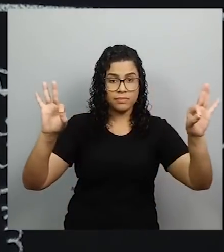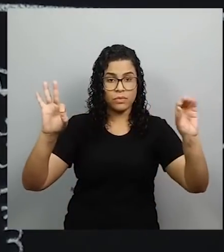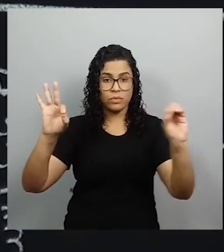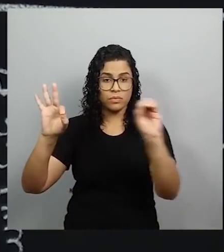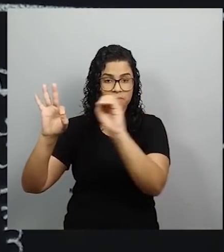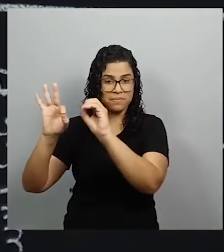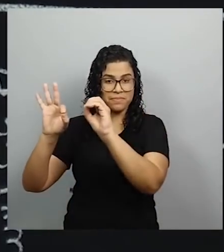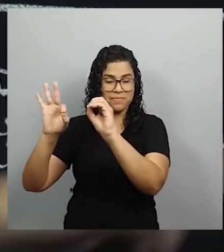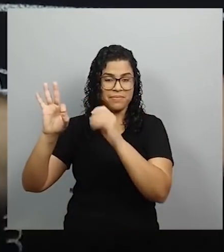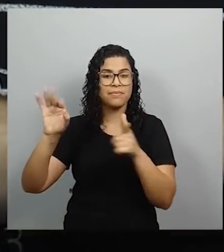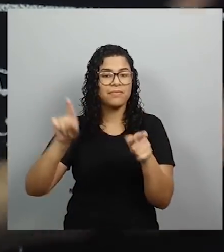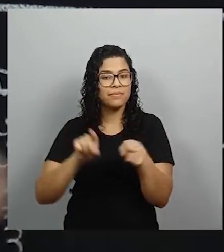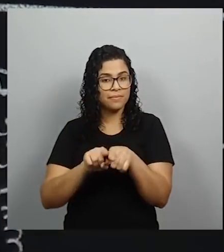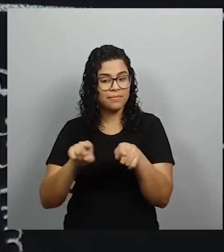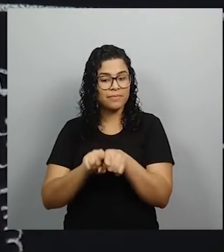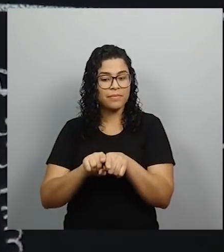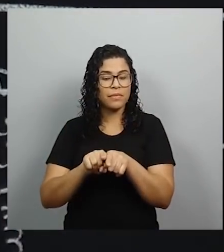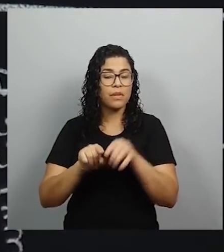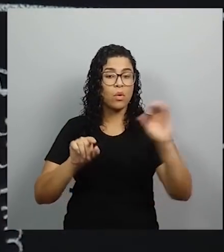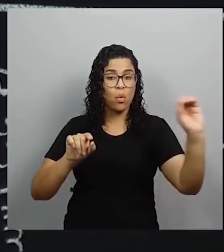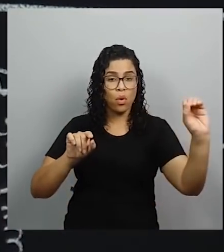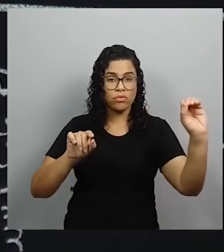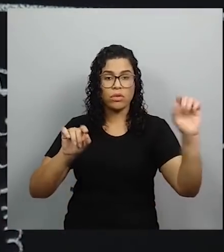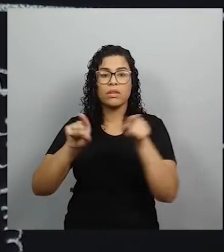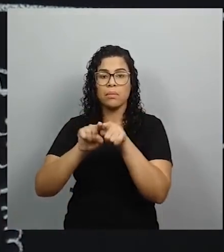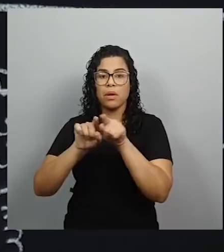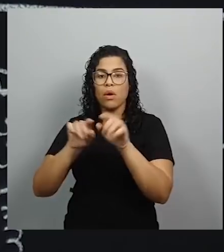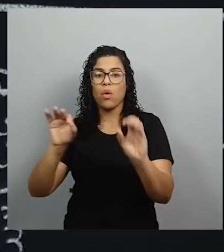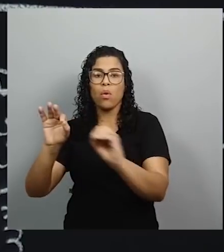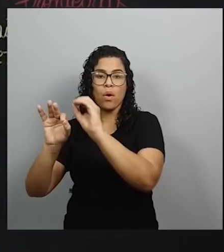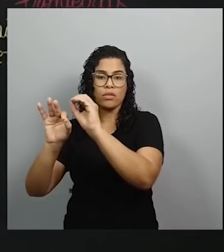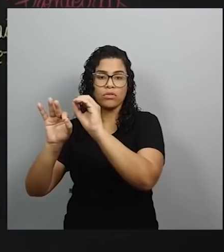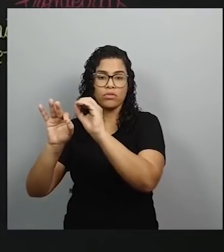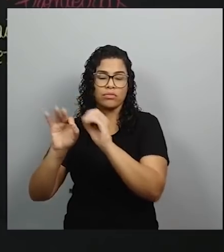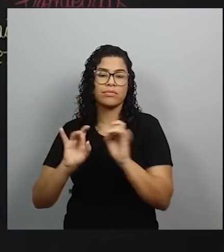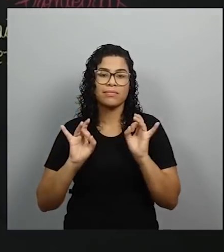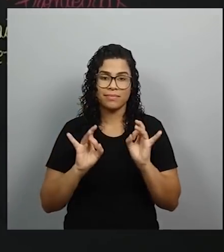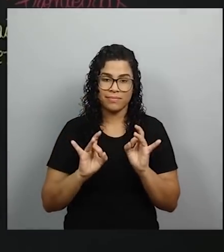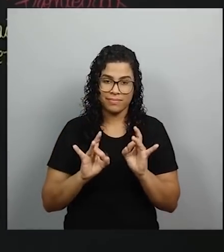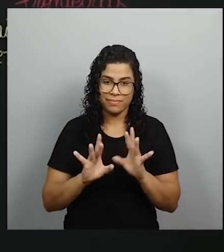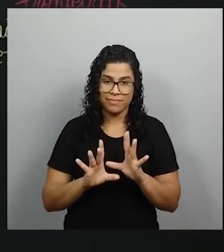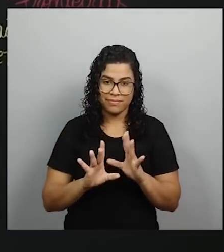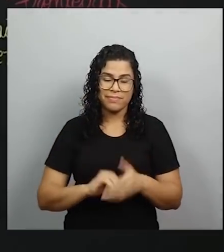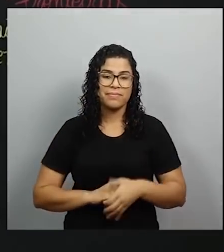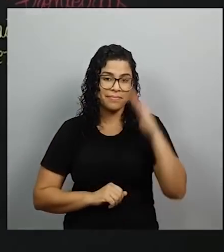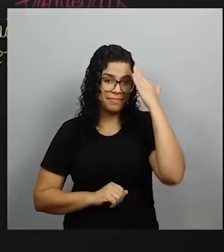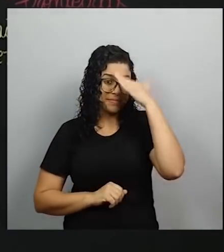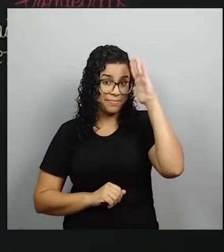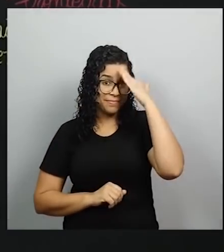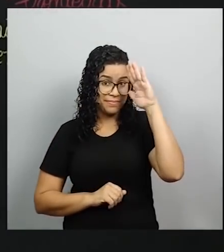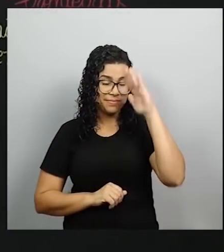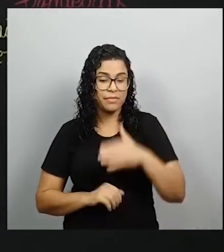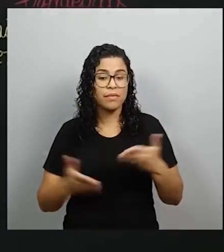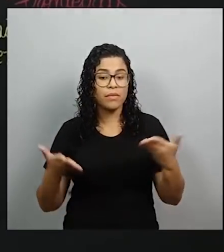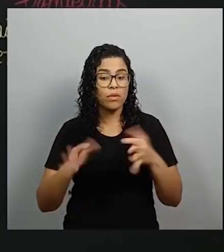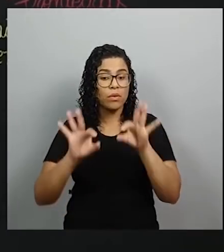oeste também. Aqui é oeste e aqui é oeste também. Fechou? Entendido? Agora, essa